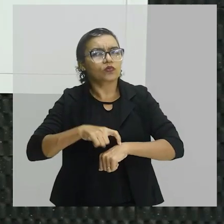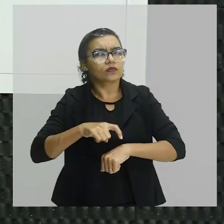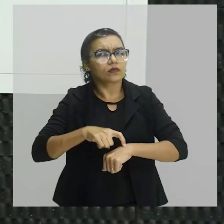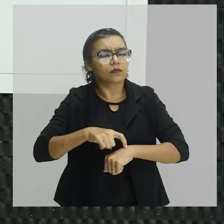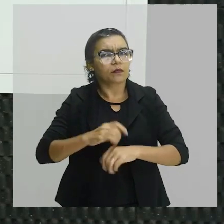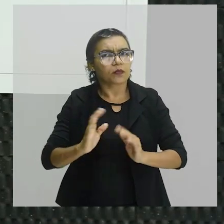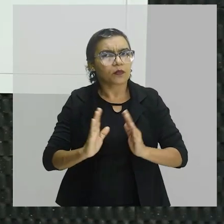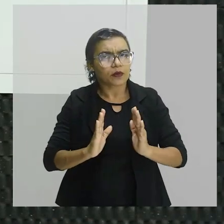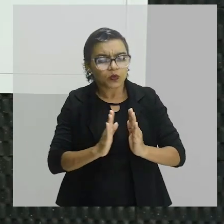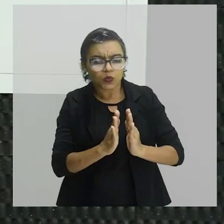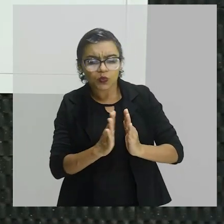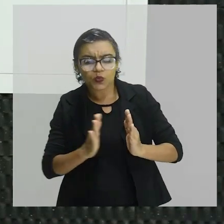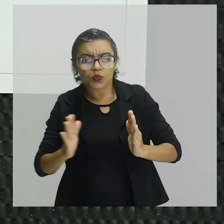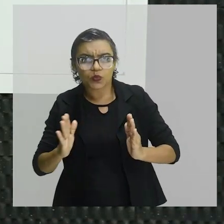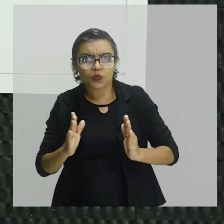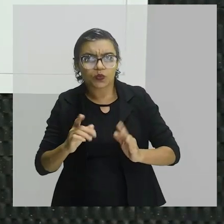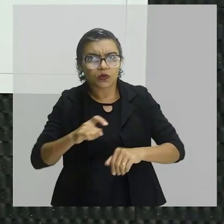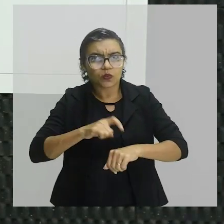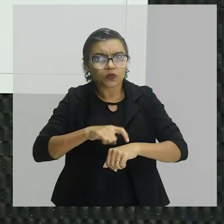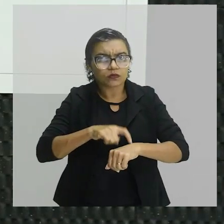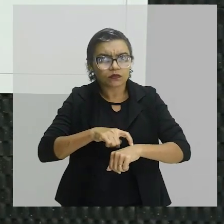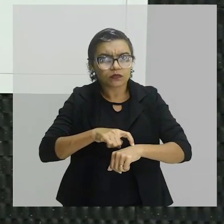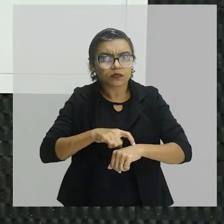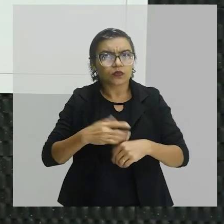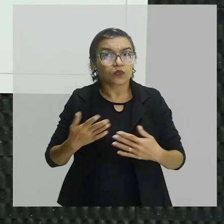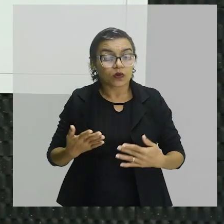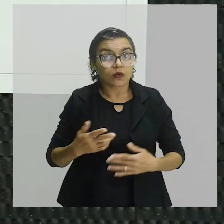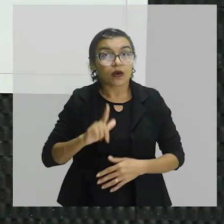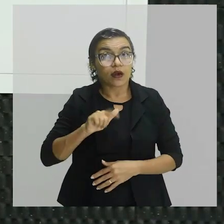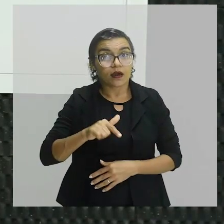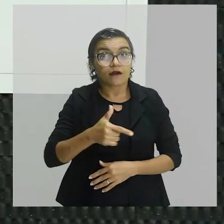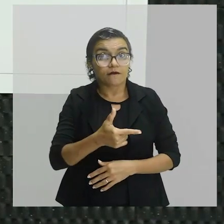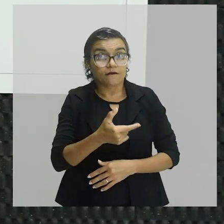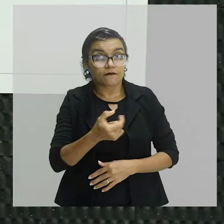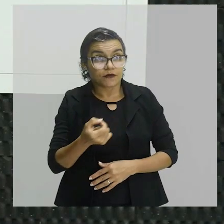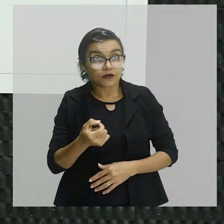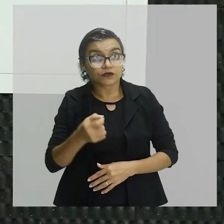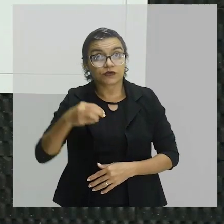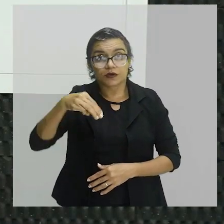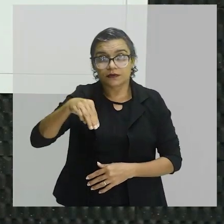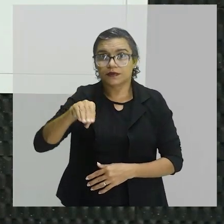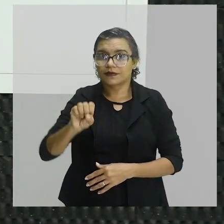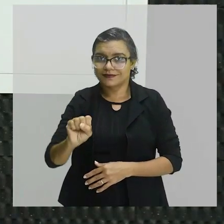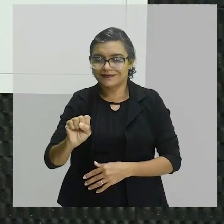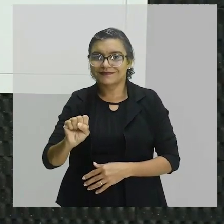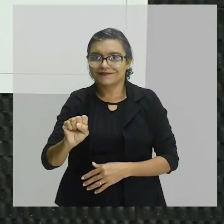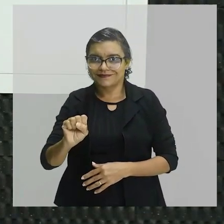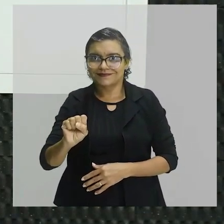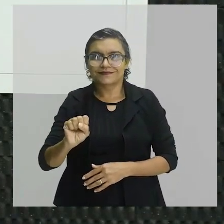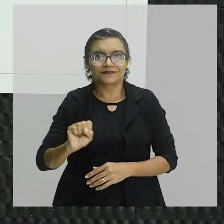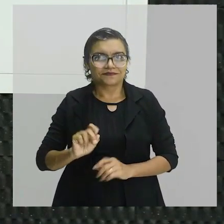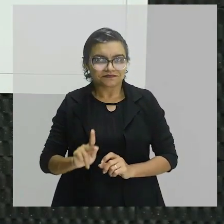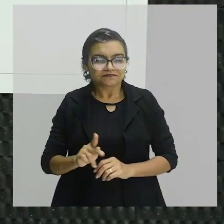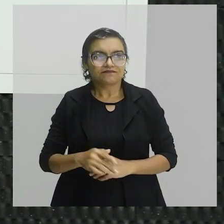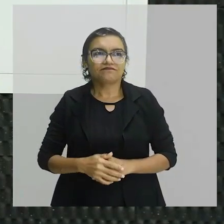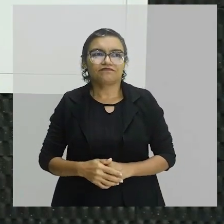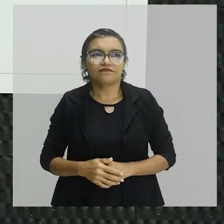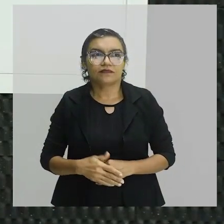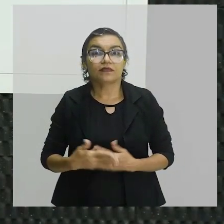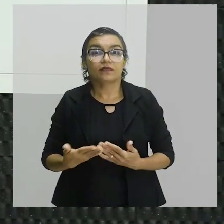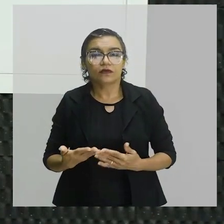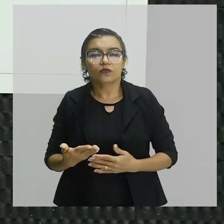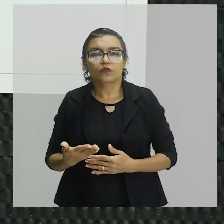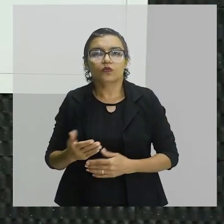de 20, não é? O tempo que ele vai fazer isso é de 20 milissegundos. Tá ok? Então ele vai